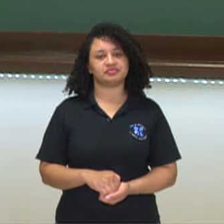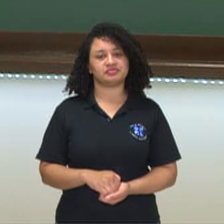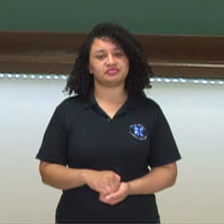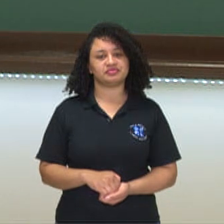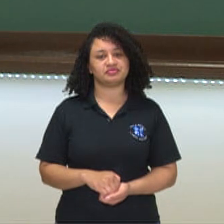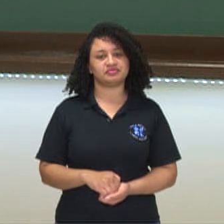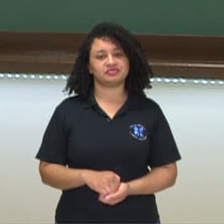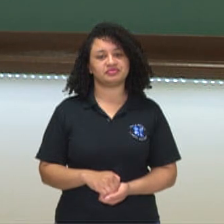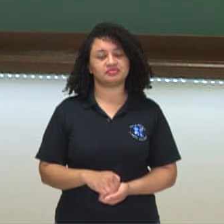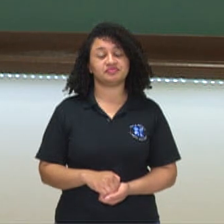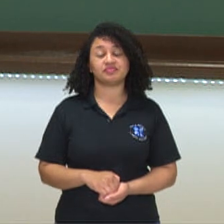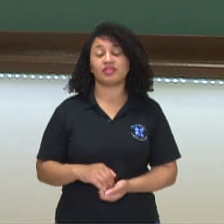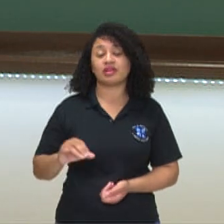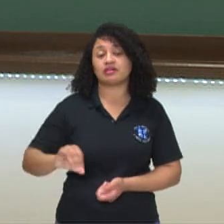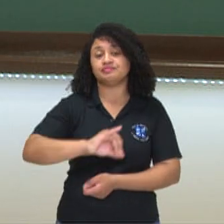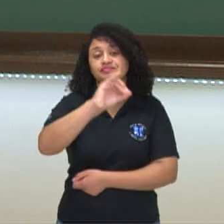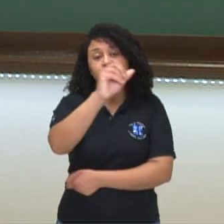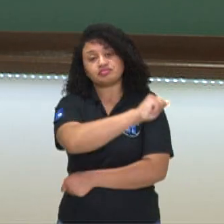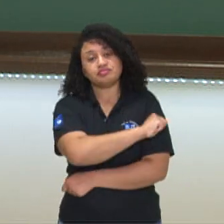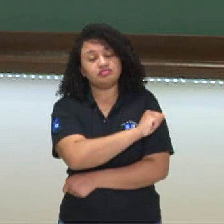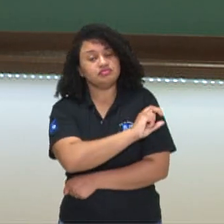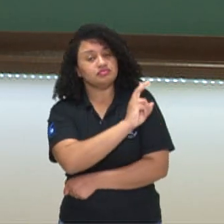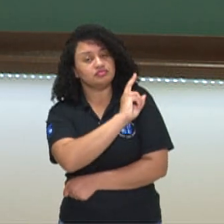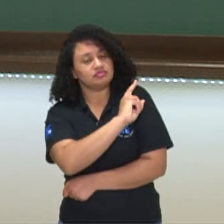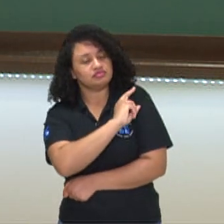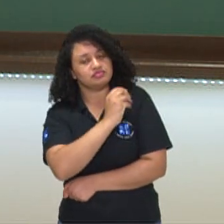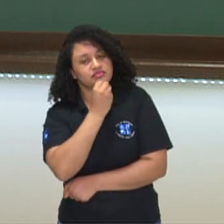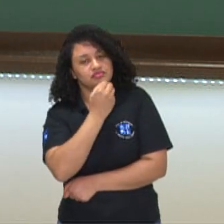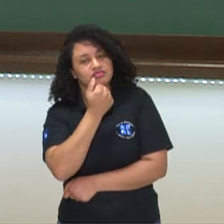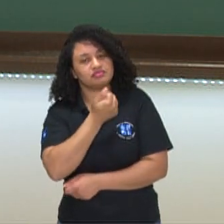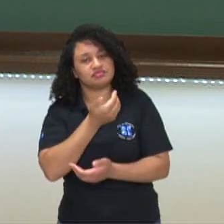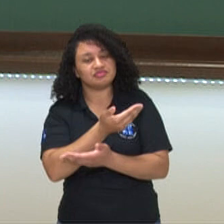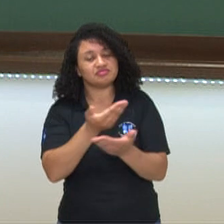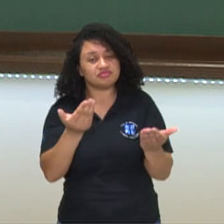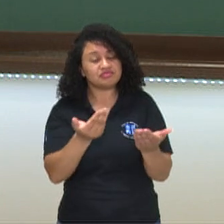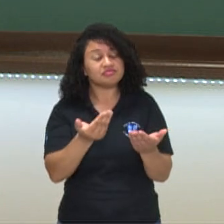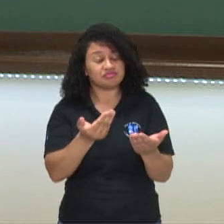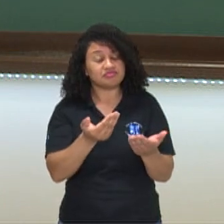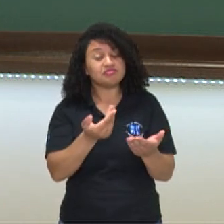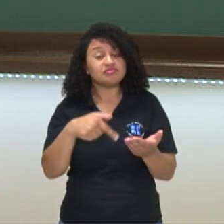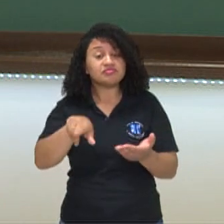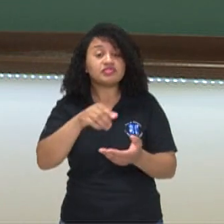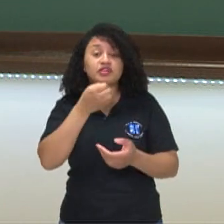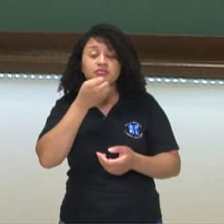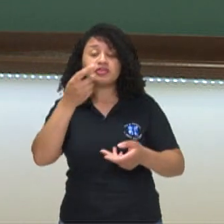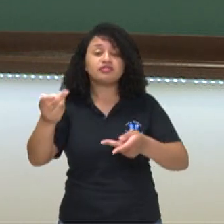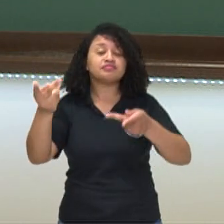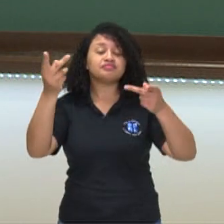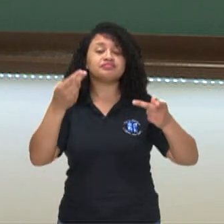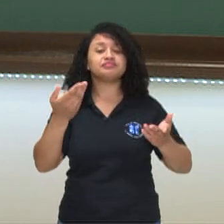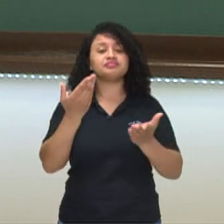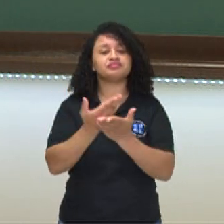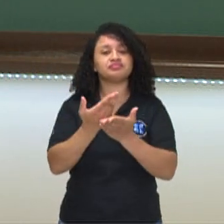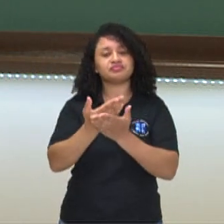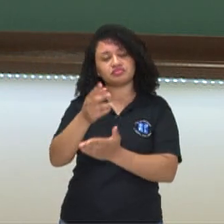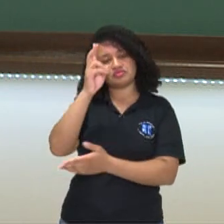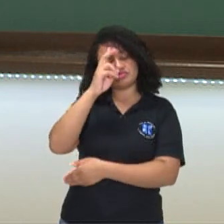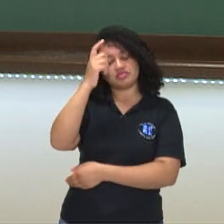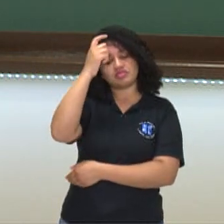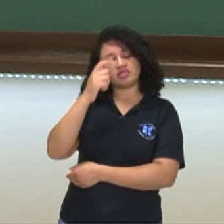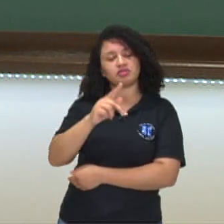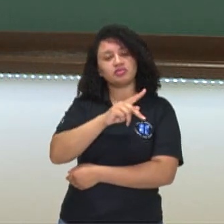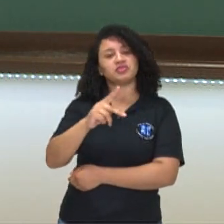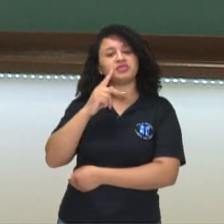Olá, estudantes da segunda série, tudo bem com vocês? Sejam muito bem-vindos a essa aula de História. Eu, professor